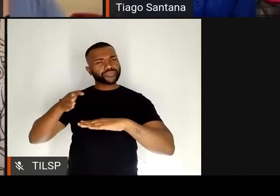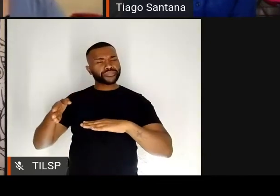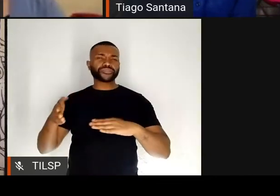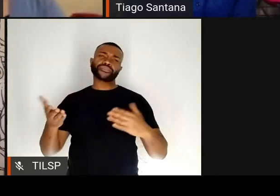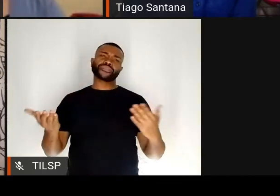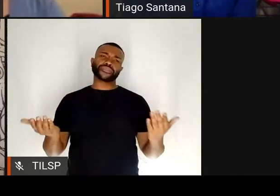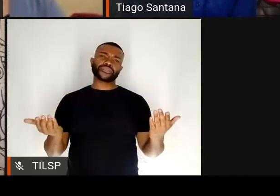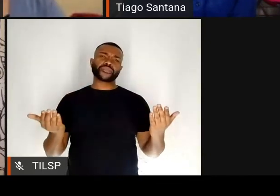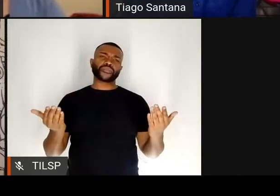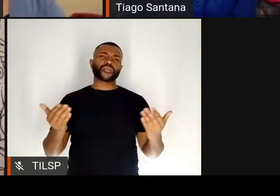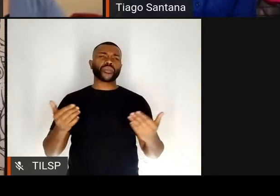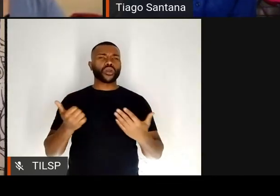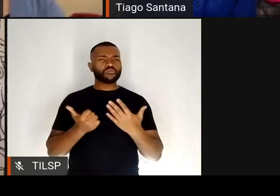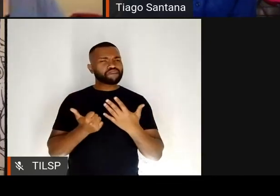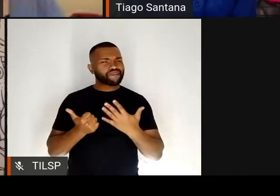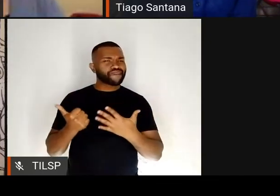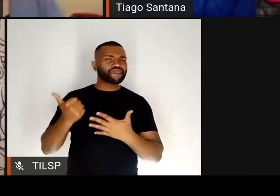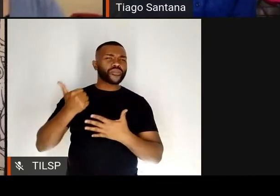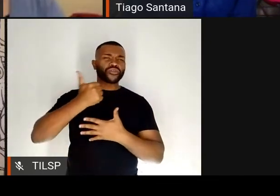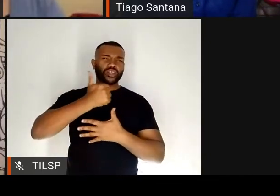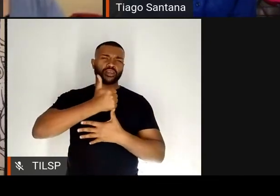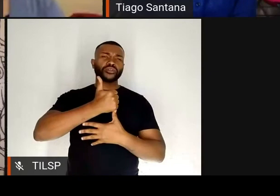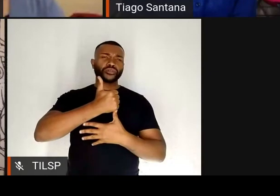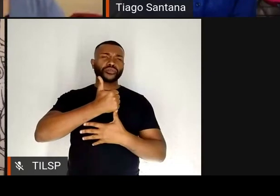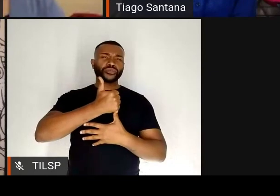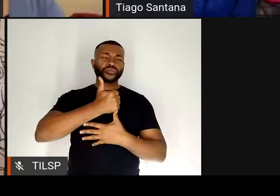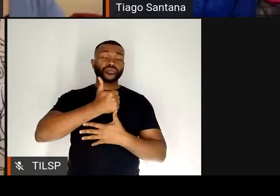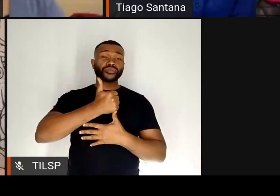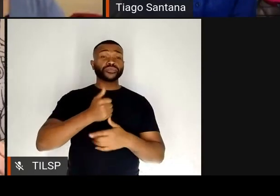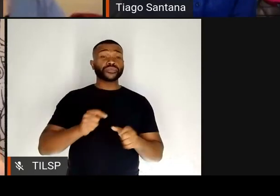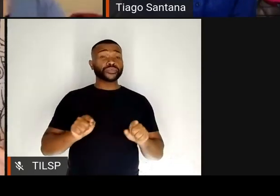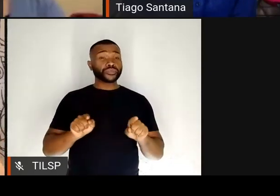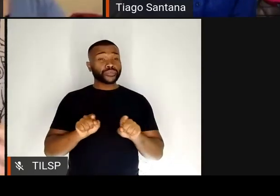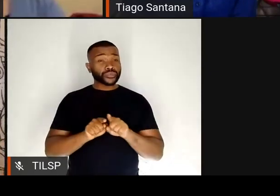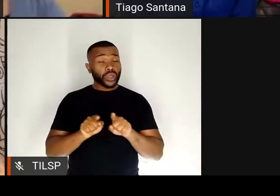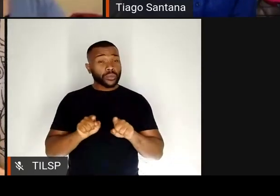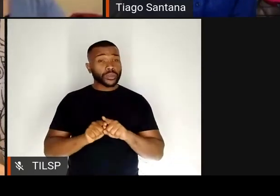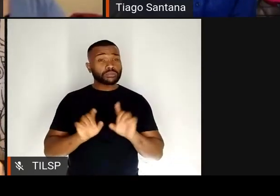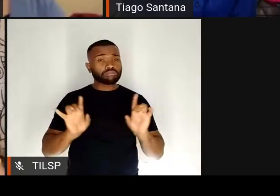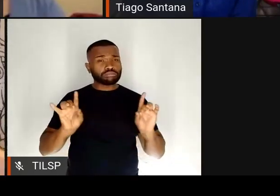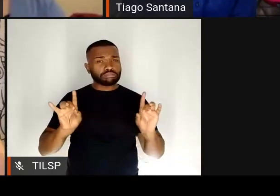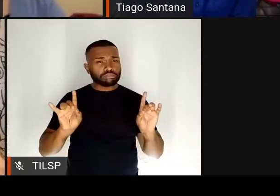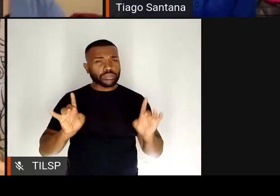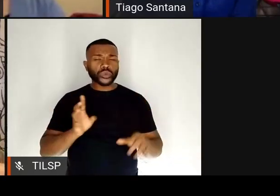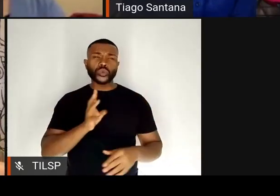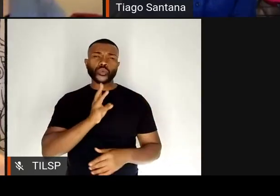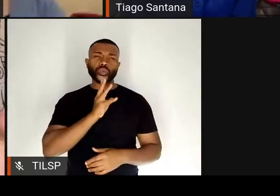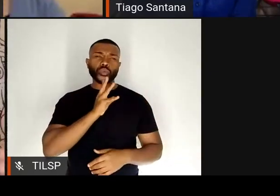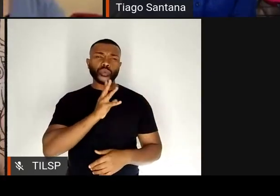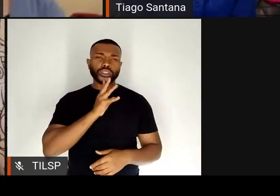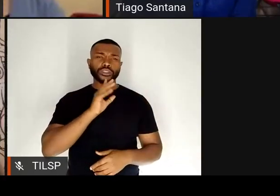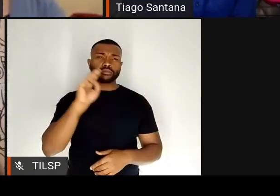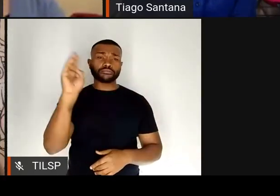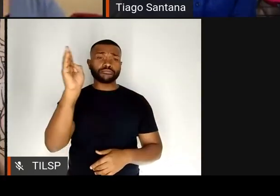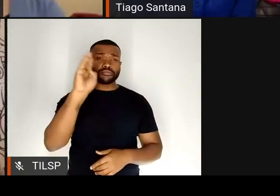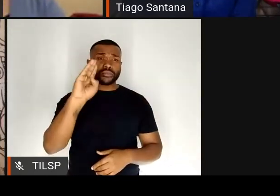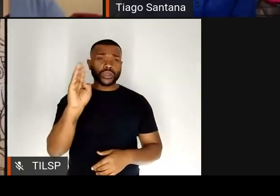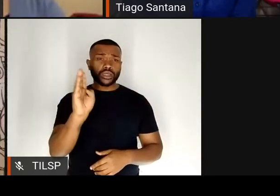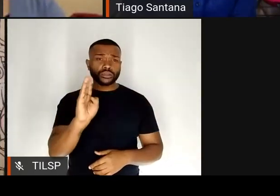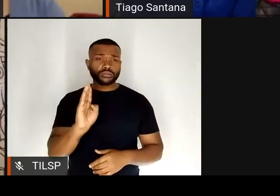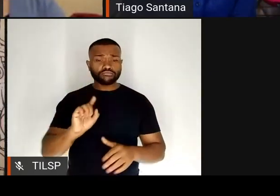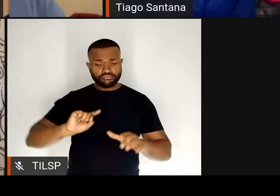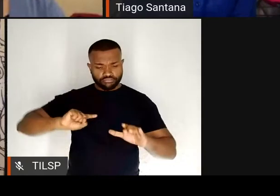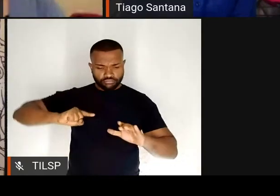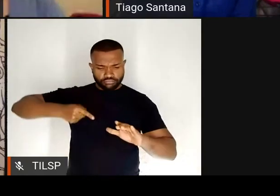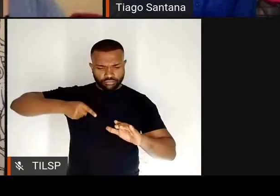é um privilégio, né? E também um privilégio no sentido de conhecer um Brasil profundo, no sentido de como